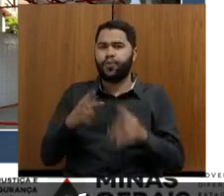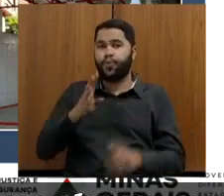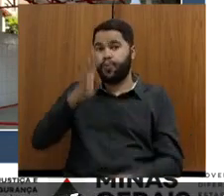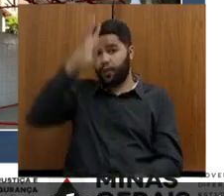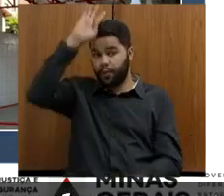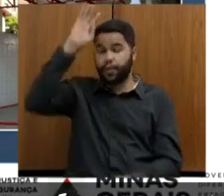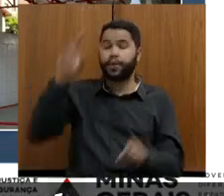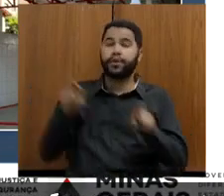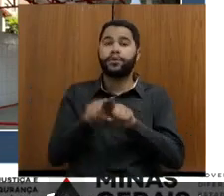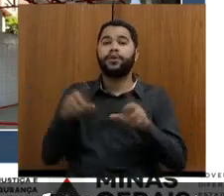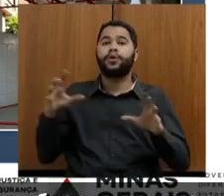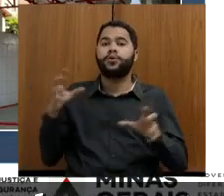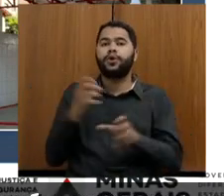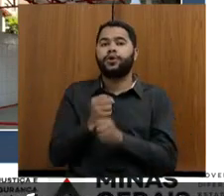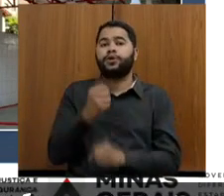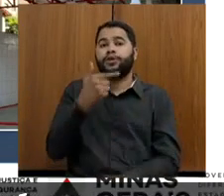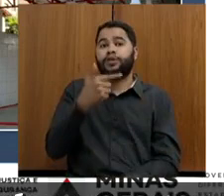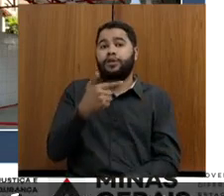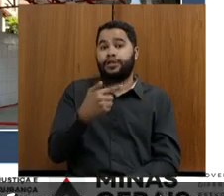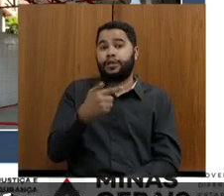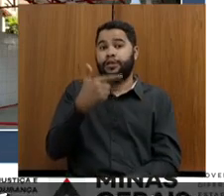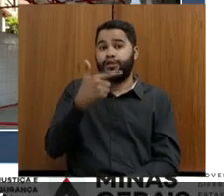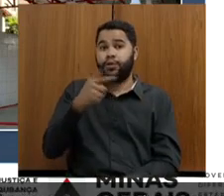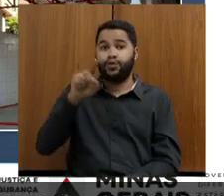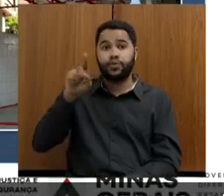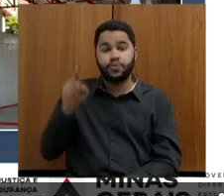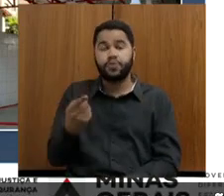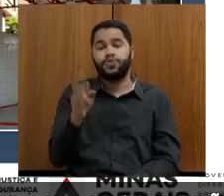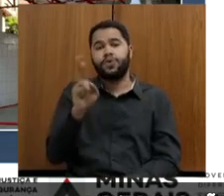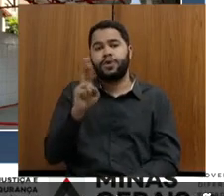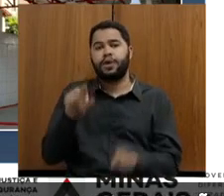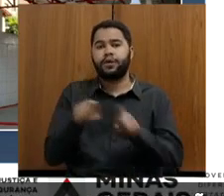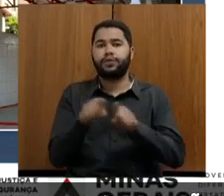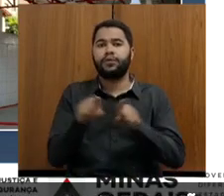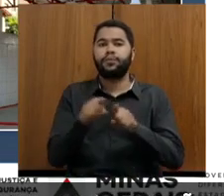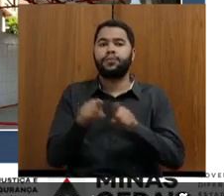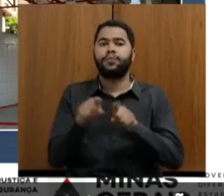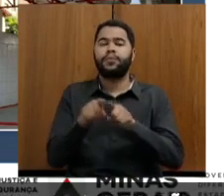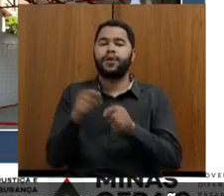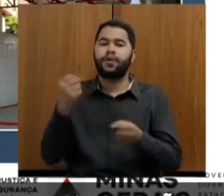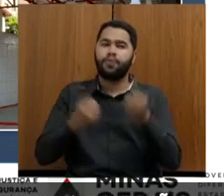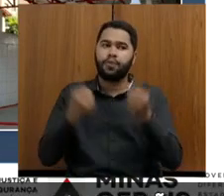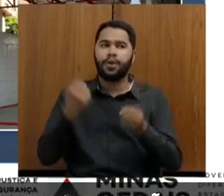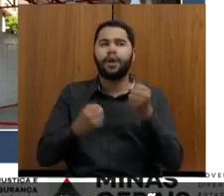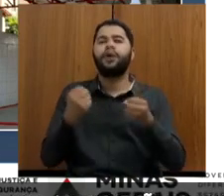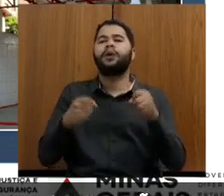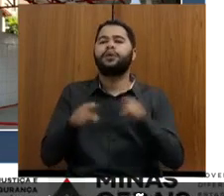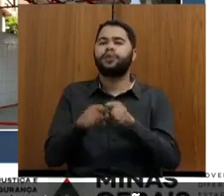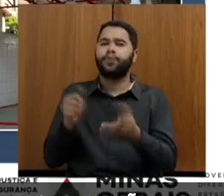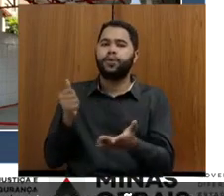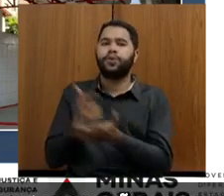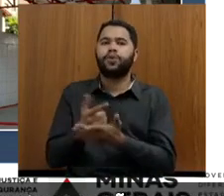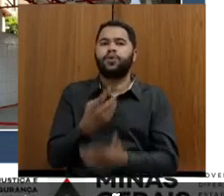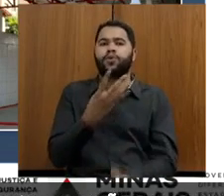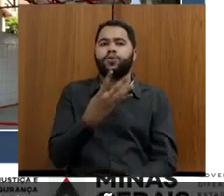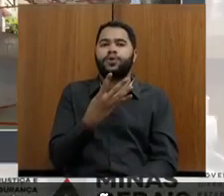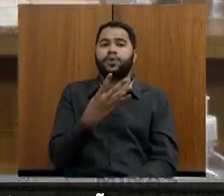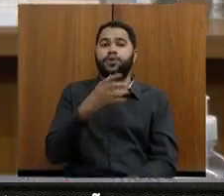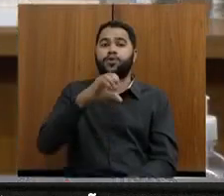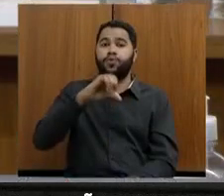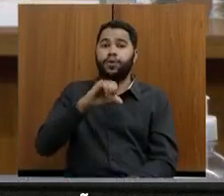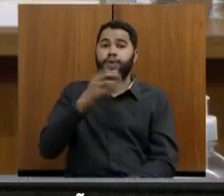e um total de 72 mil reais viatura adquirida também para esse enfrentamento no total de